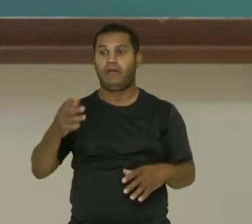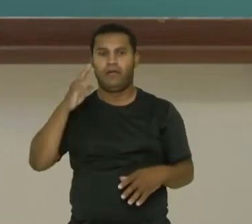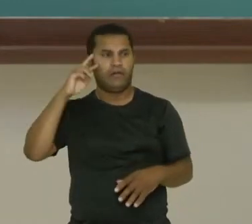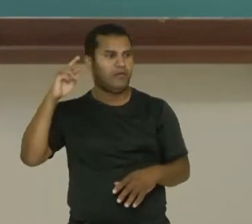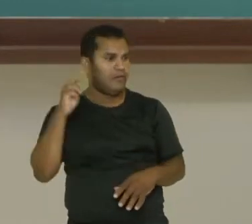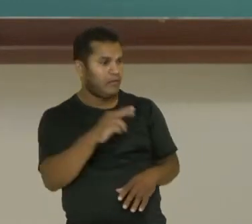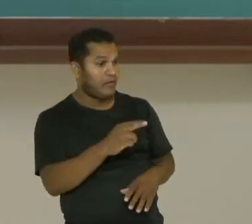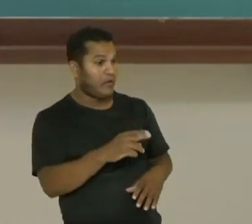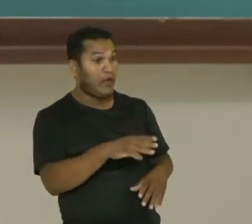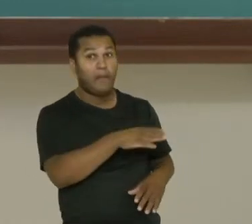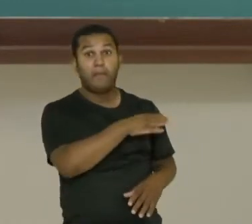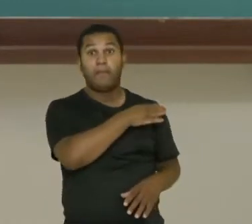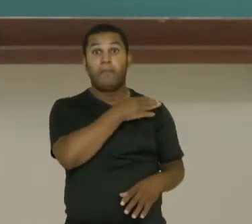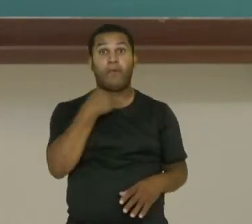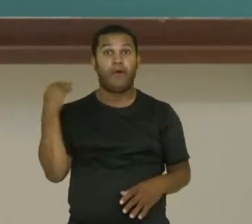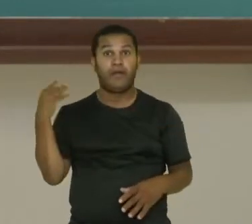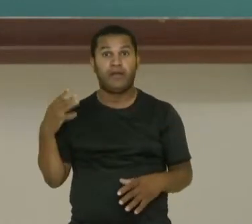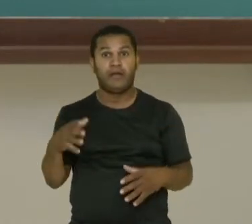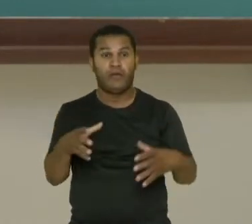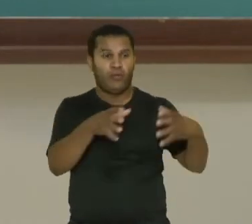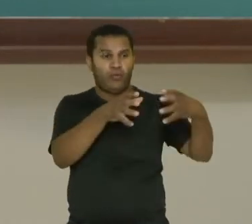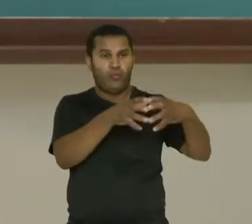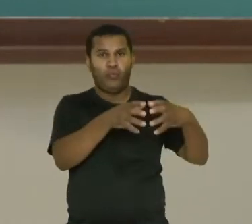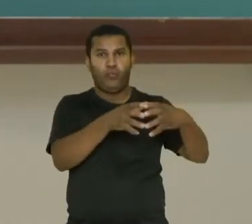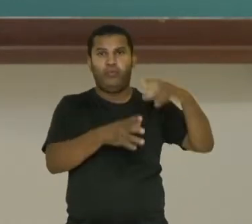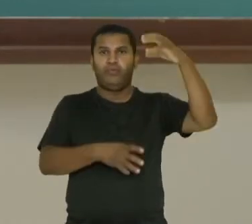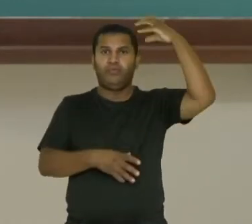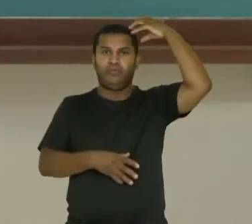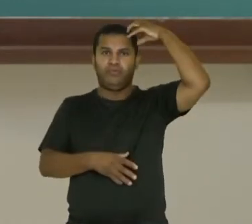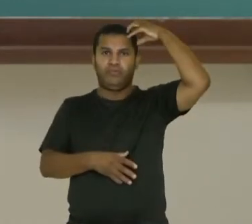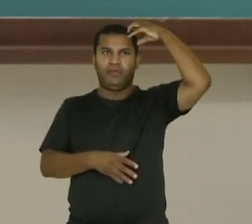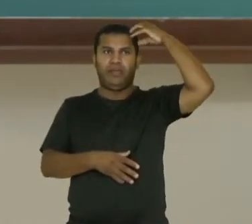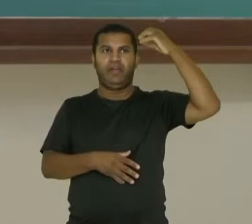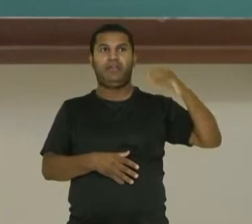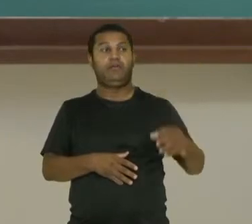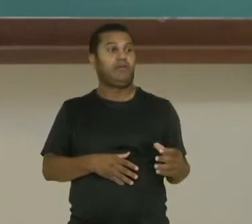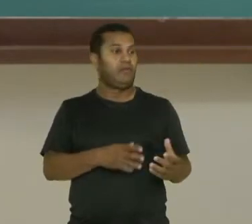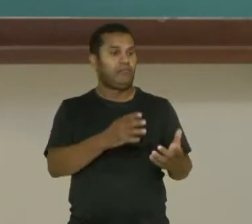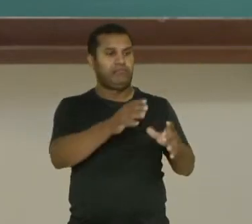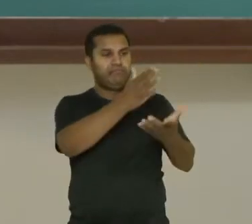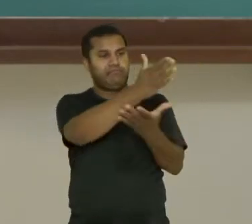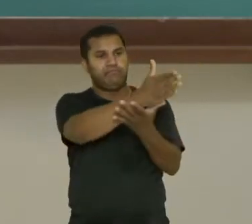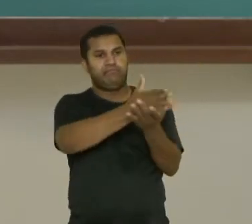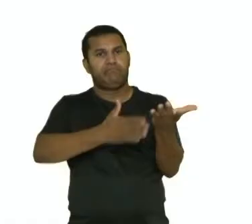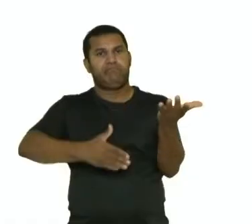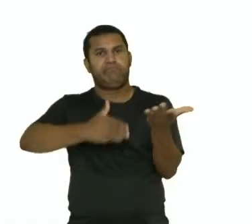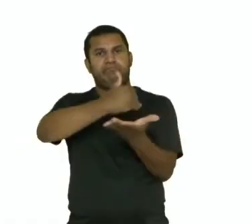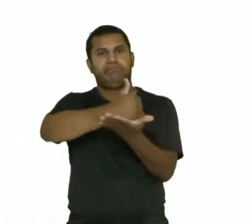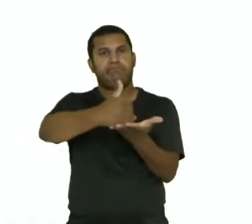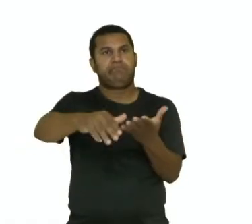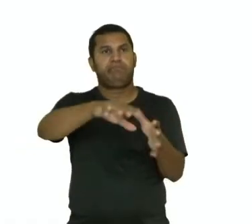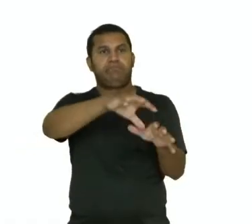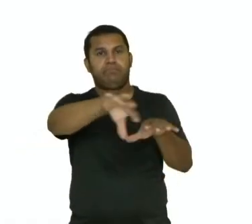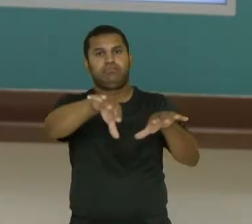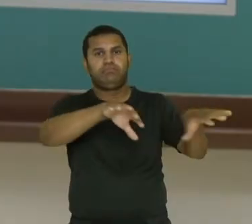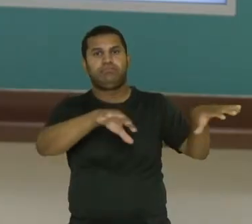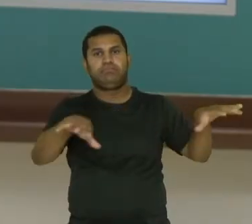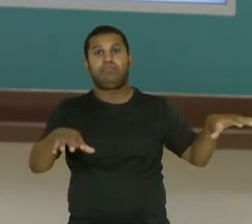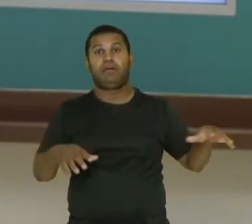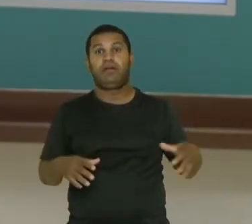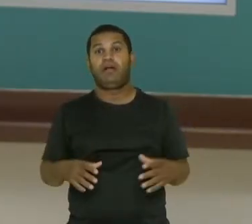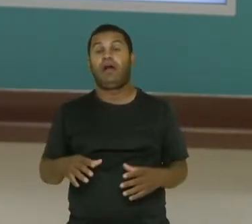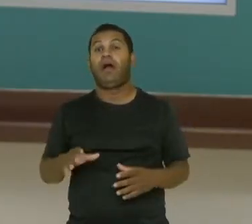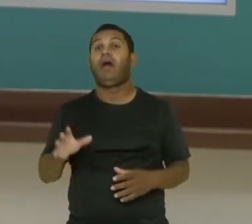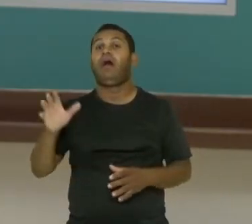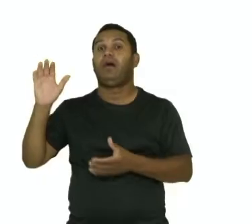política que vai acontecer após a morte do imperador Inca, tá? Então vamos lá. Vamos para a nossa primeira